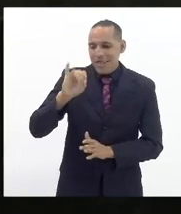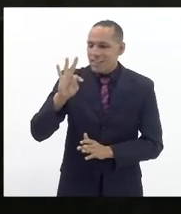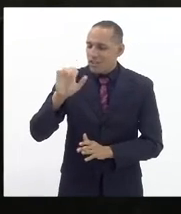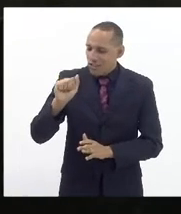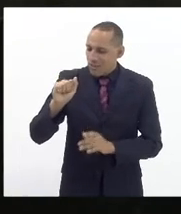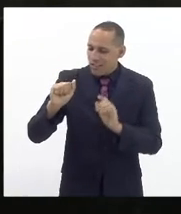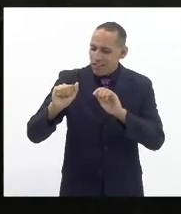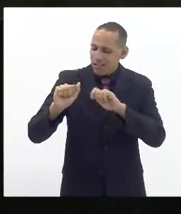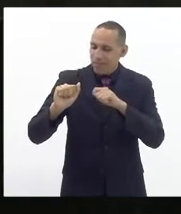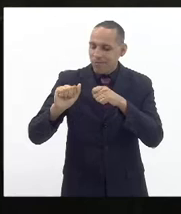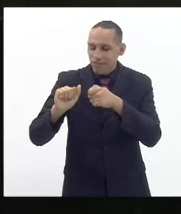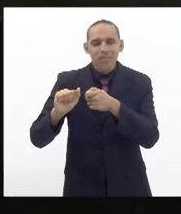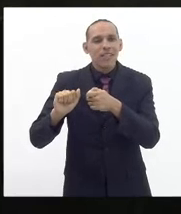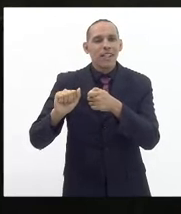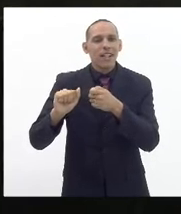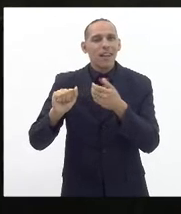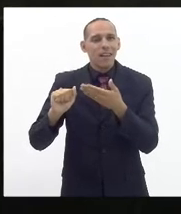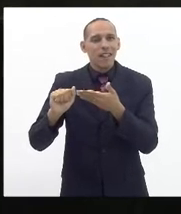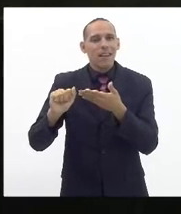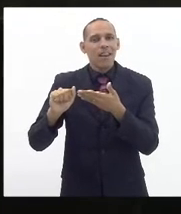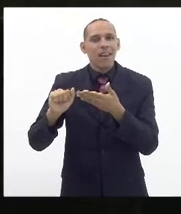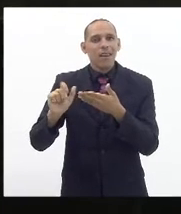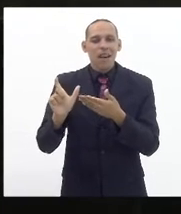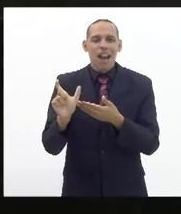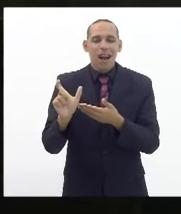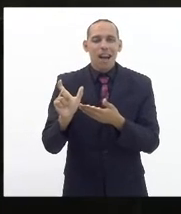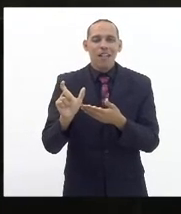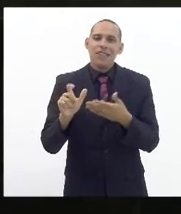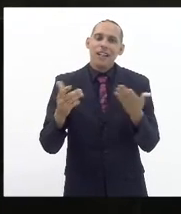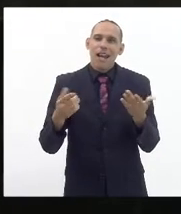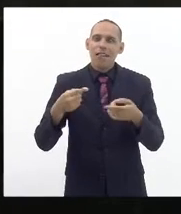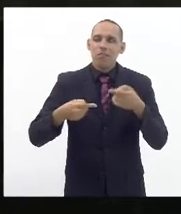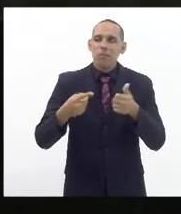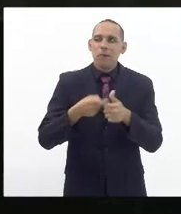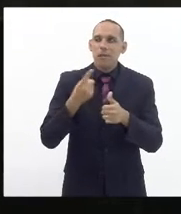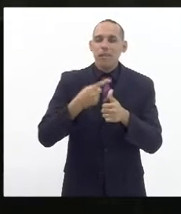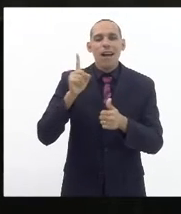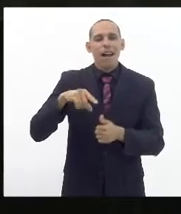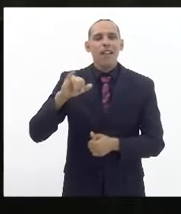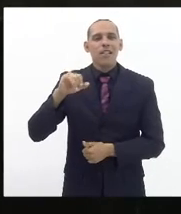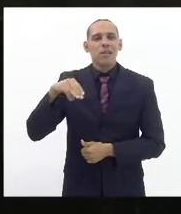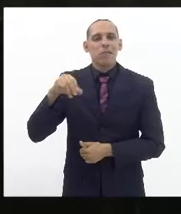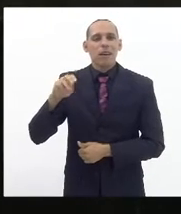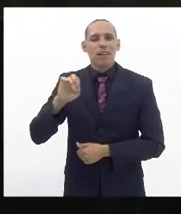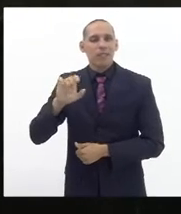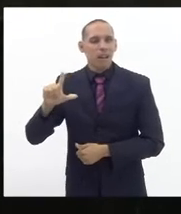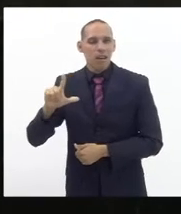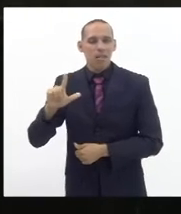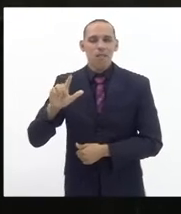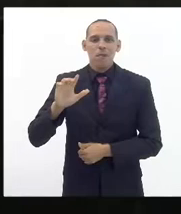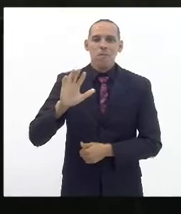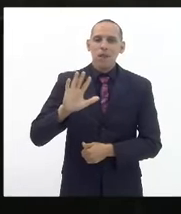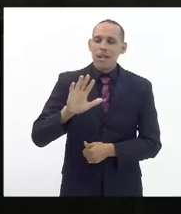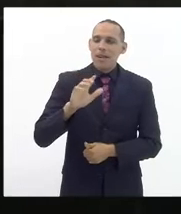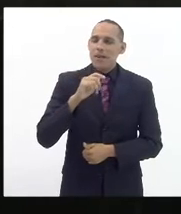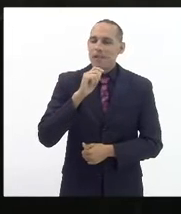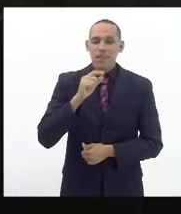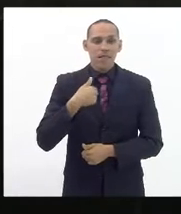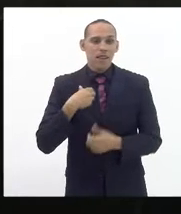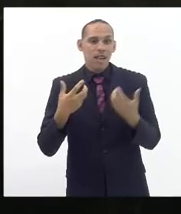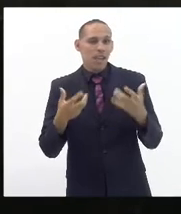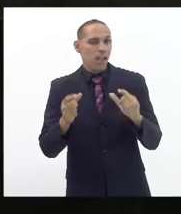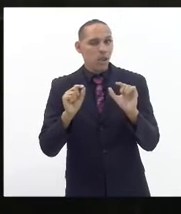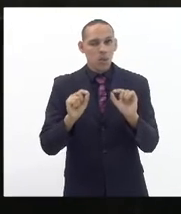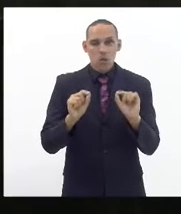ao carnaval, foi o nosso primeiro debate. Então, por isso é um patrimônio imaterial. Mas eu queria aqui trazer um